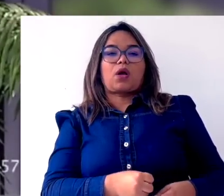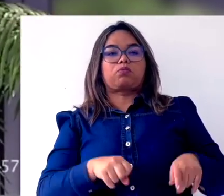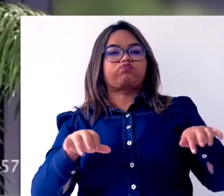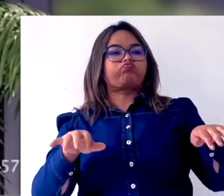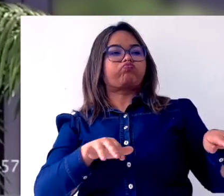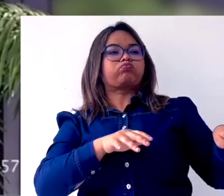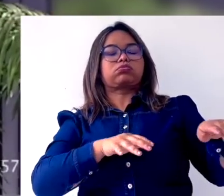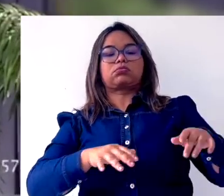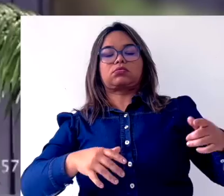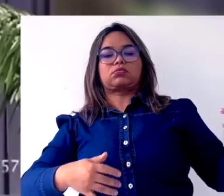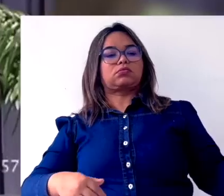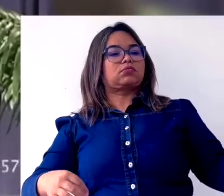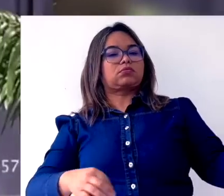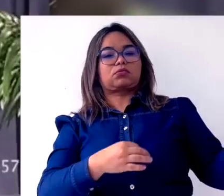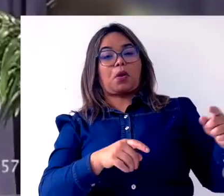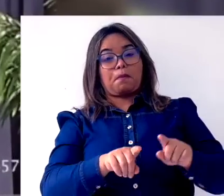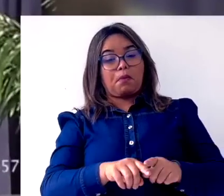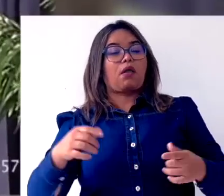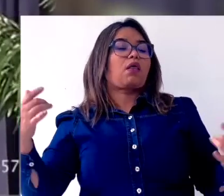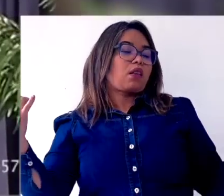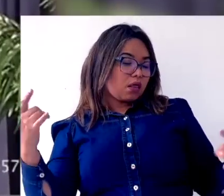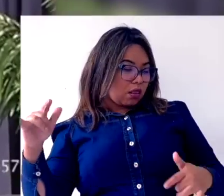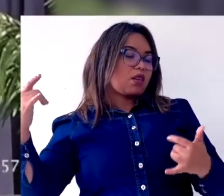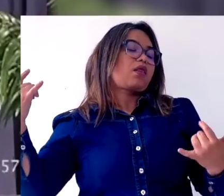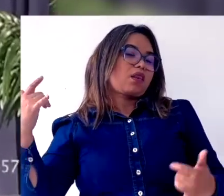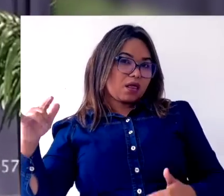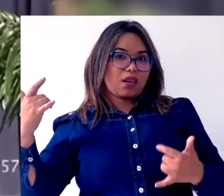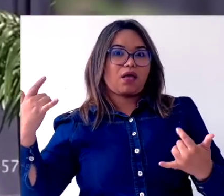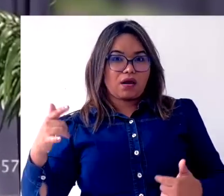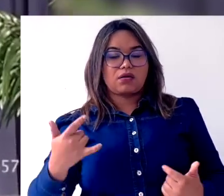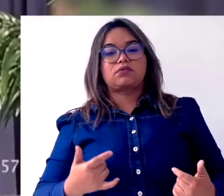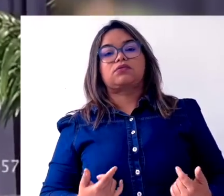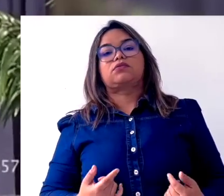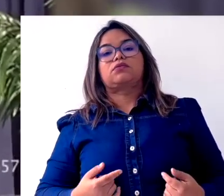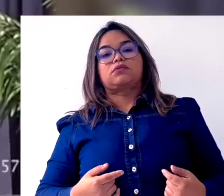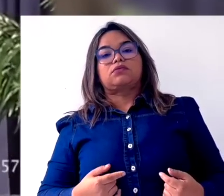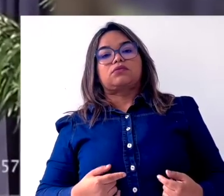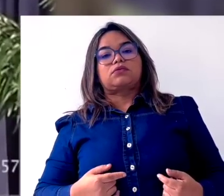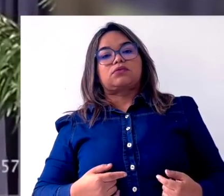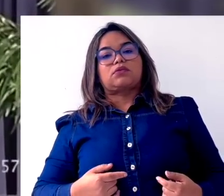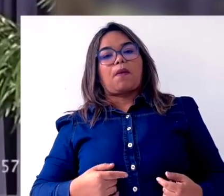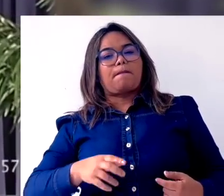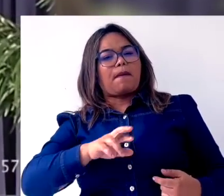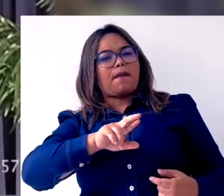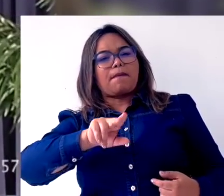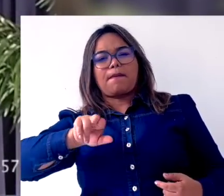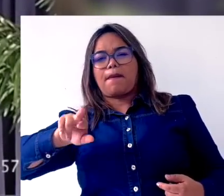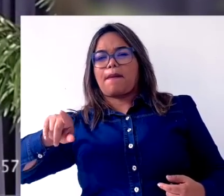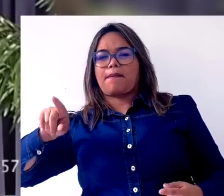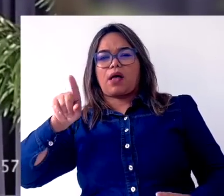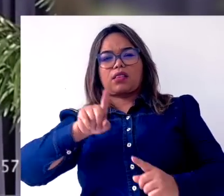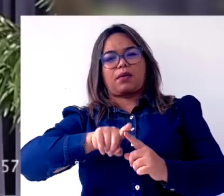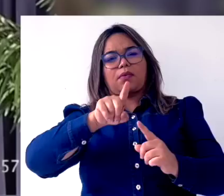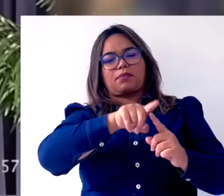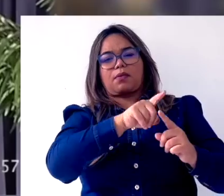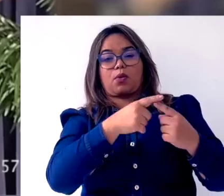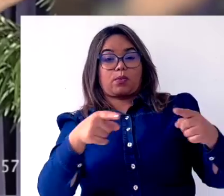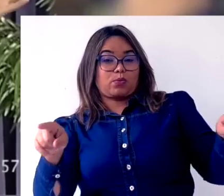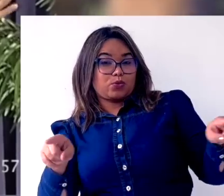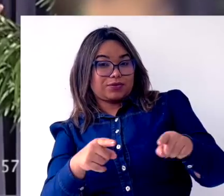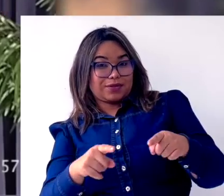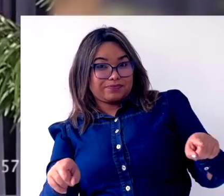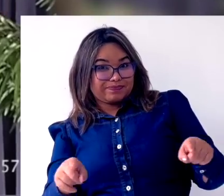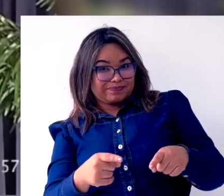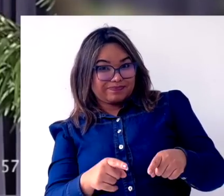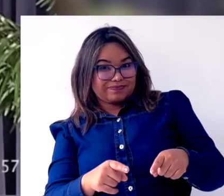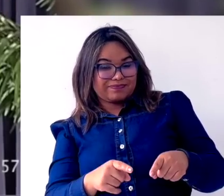rock pesado, isso incluiria o heavy metal, isso incluiria todos os tipos de música, não acham? Desde que o povo